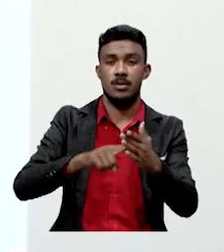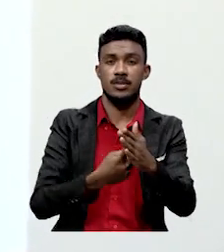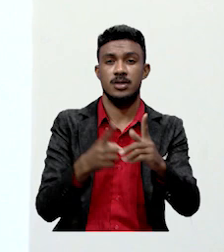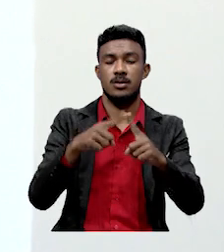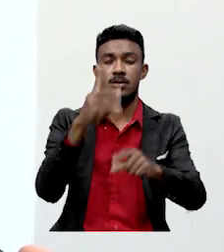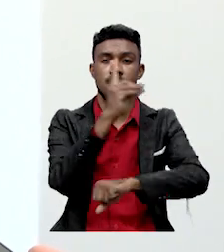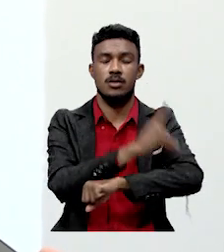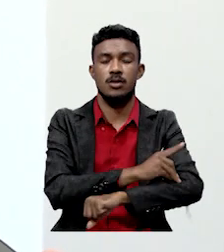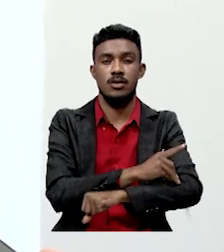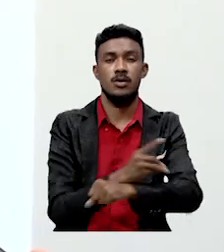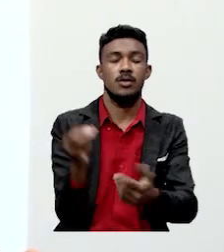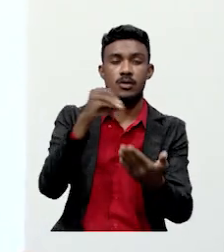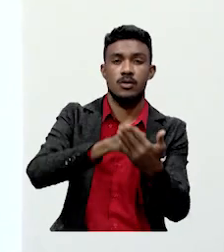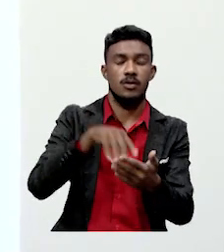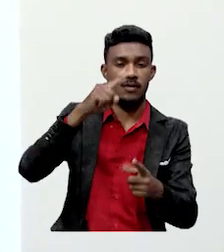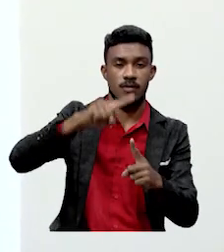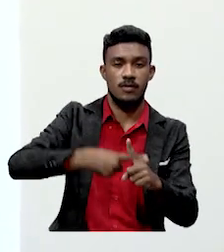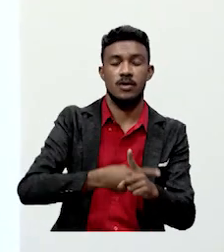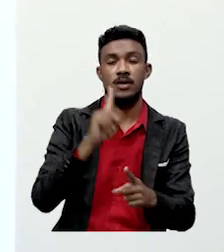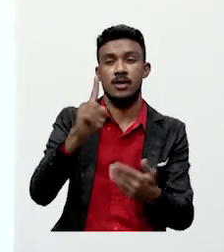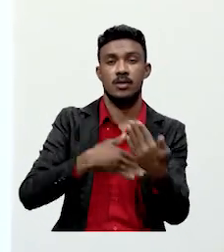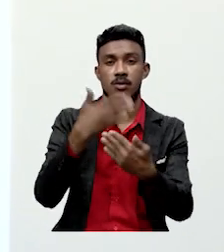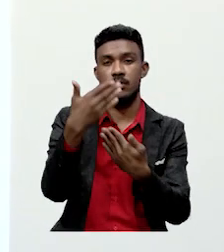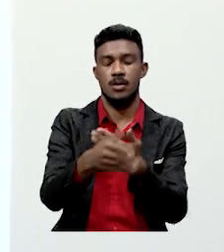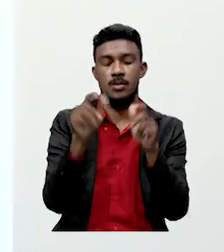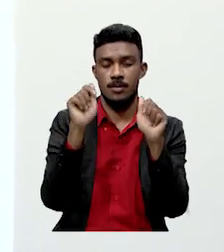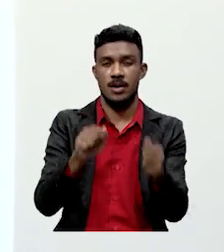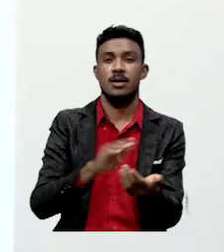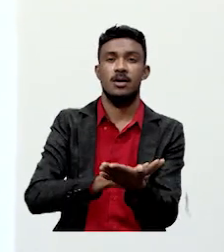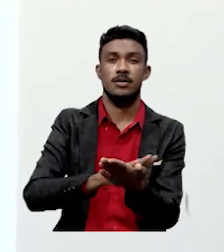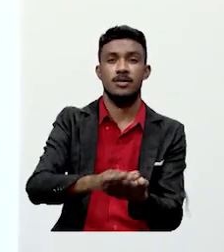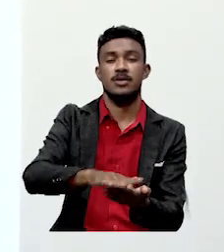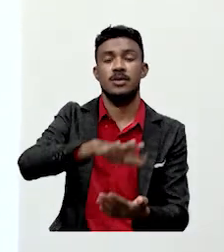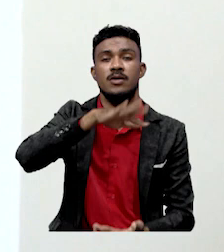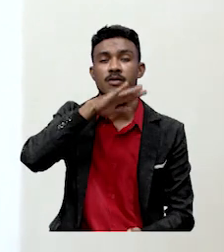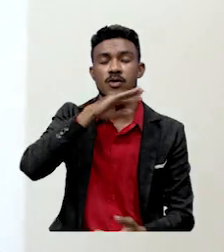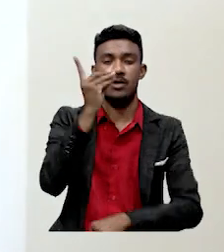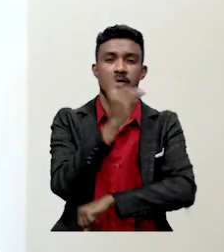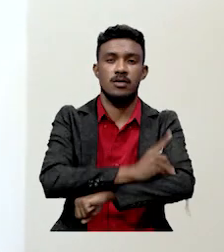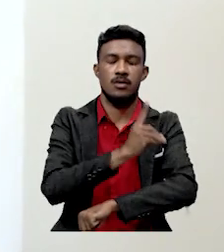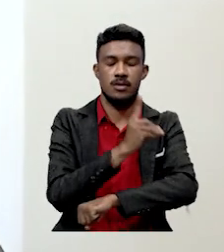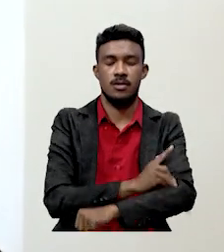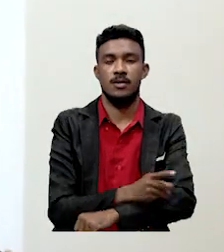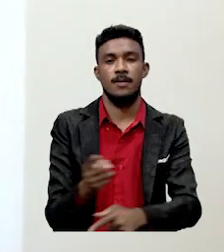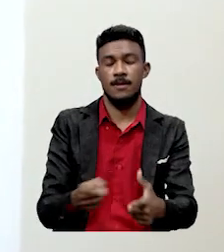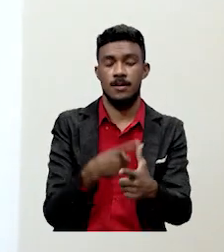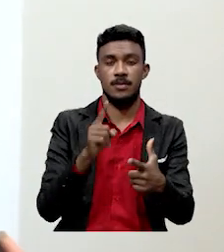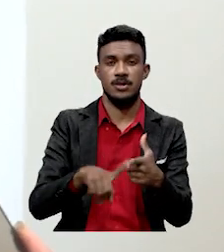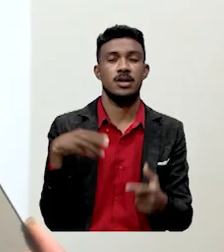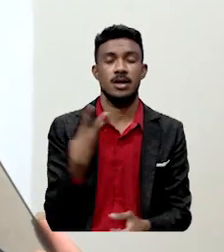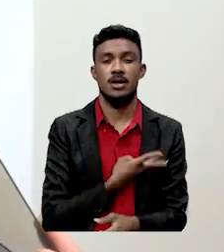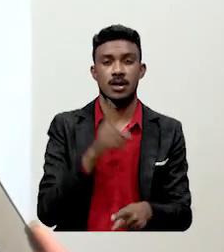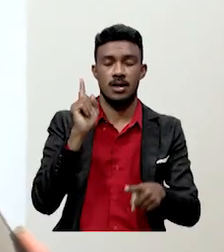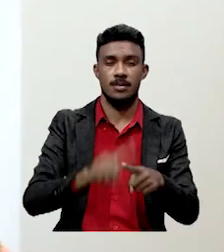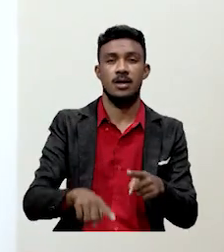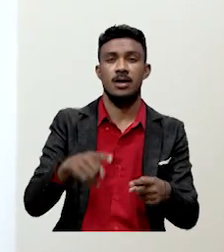fula ainda tu irmã, para que tu garante a recolha lixo diárias, para que depois ita labela haré fuera